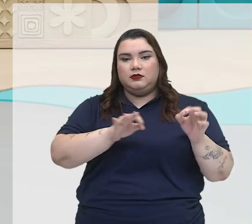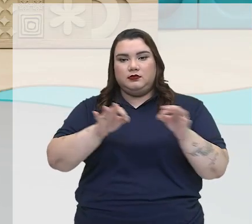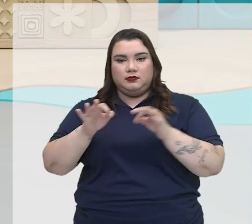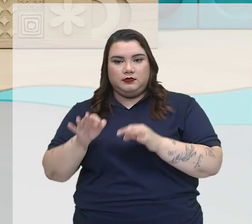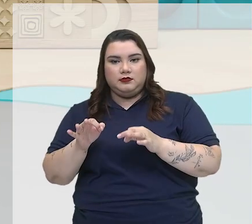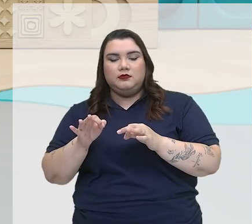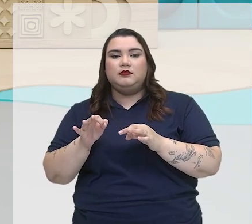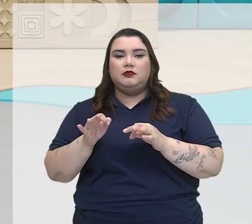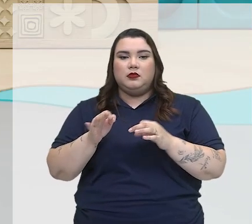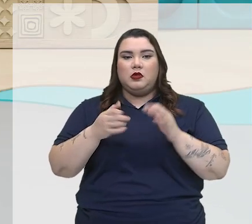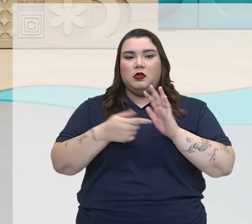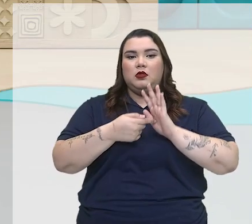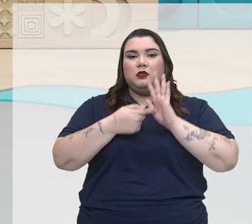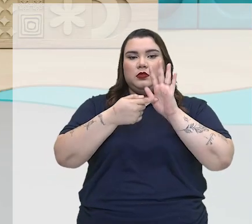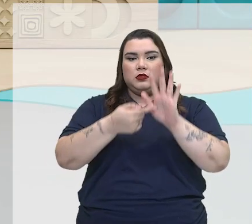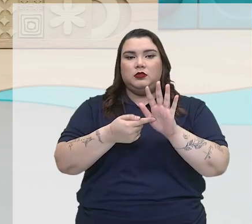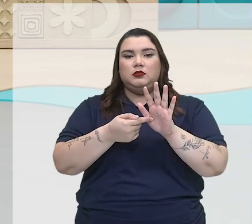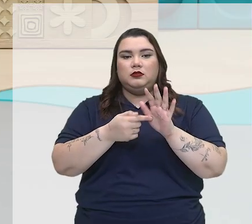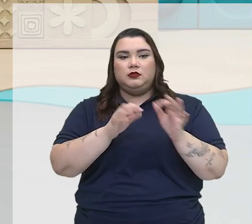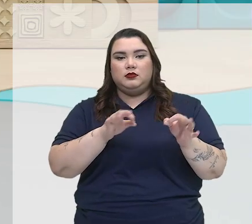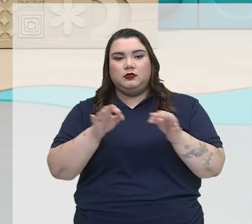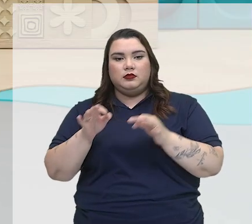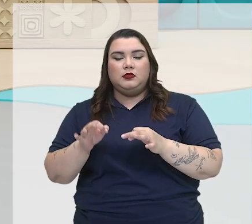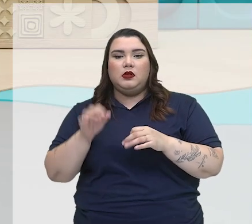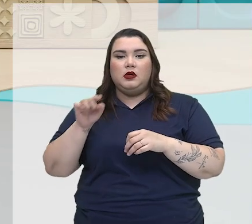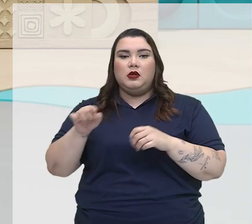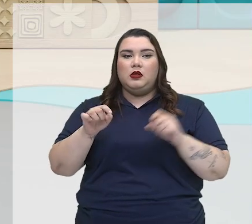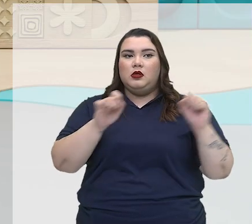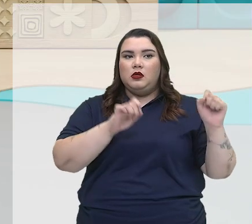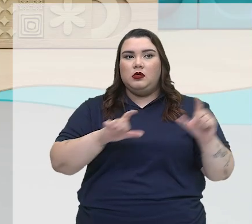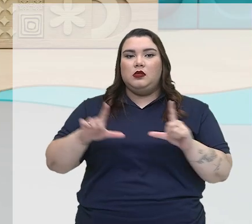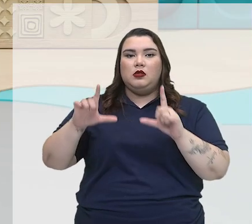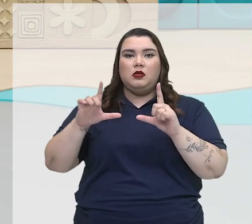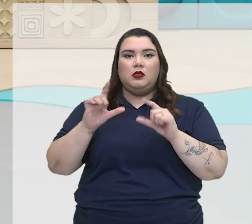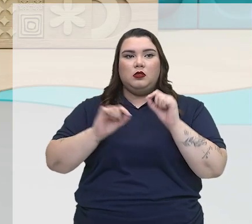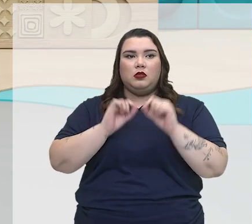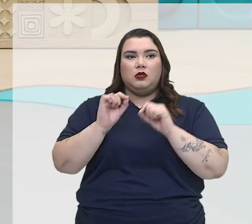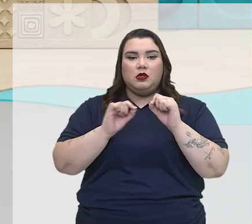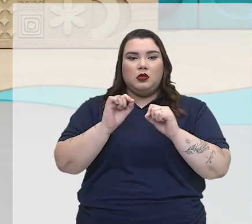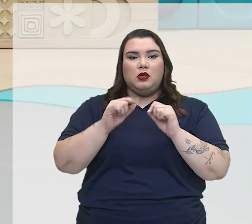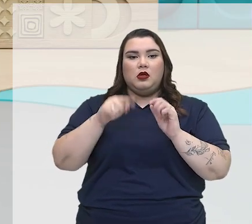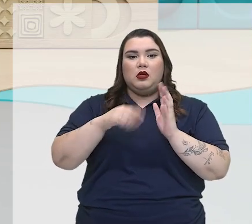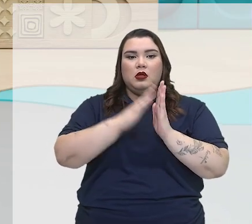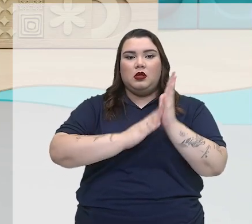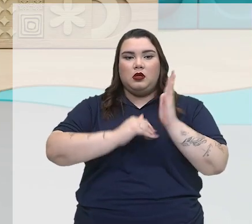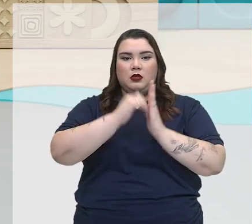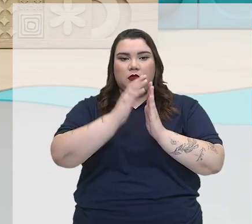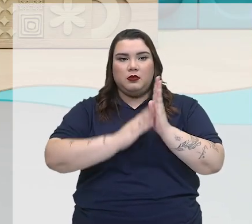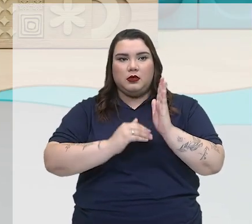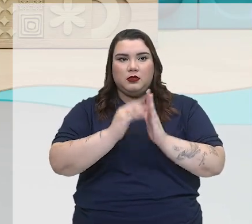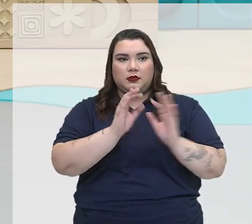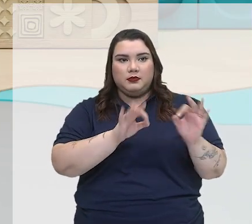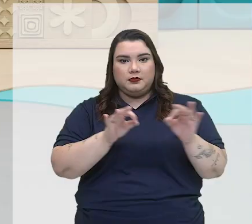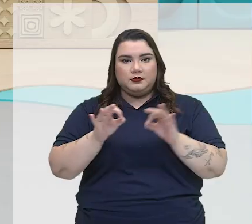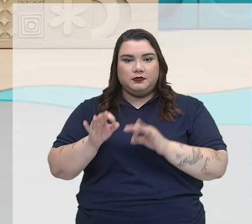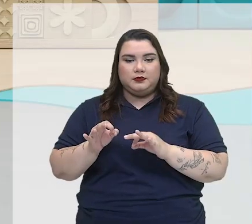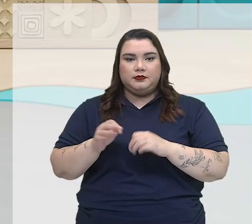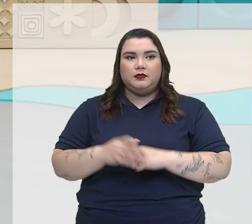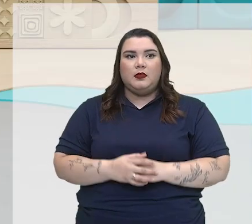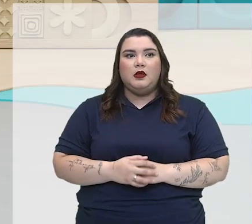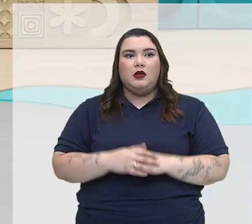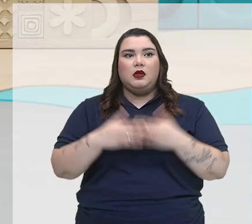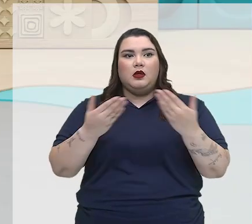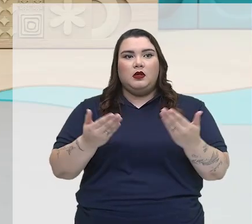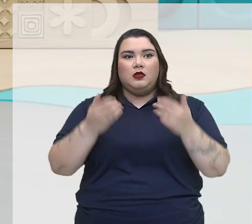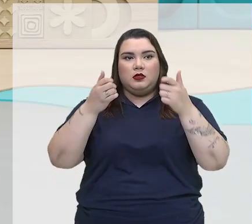não, como está aqui no... Então, esse quadro, ele foi pintado na madeira, tá? Então, depois